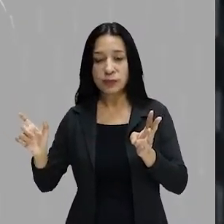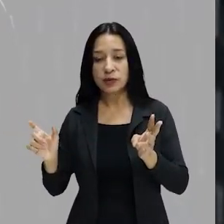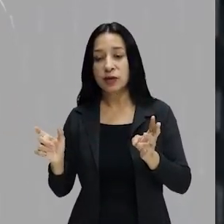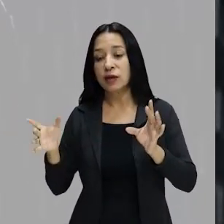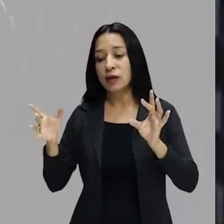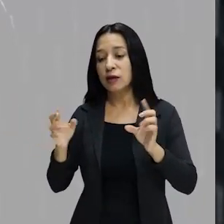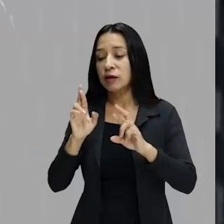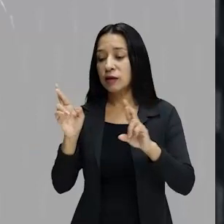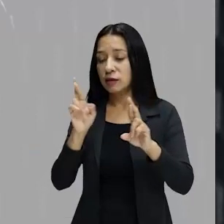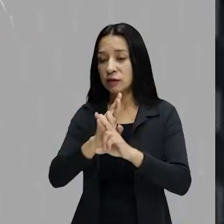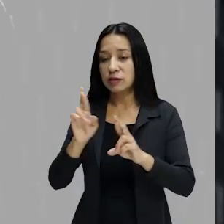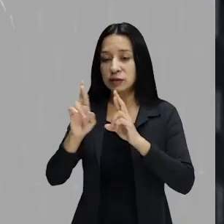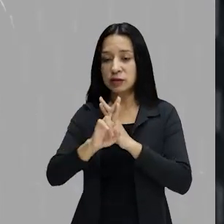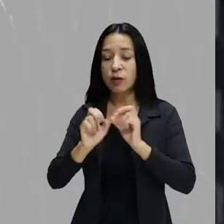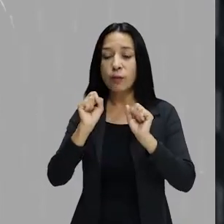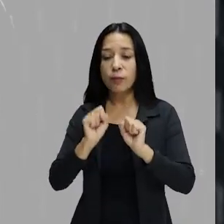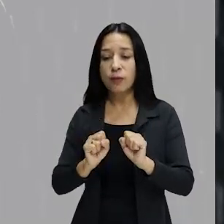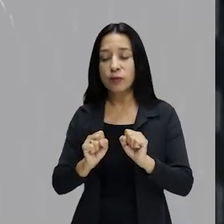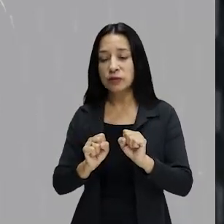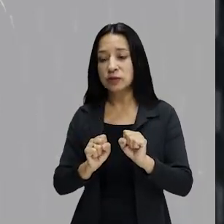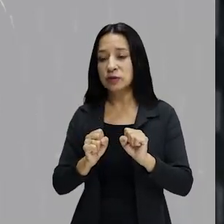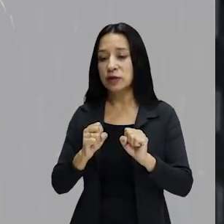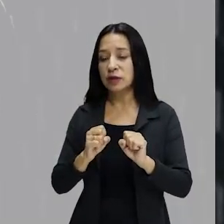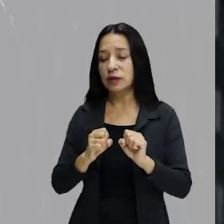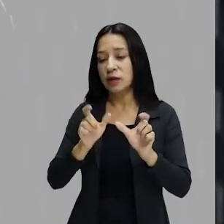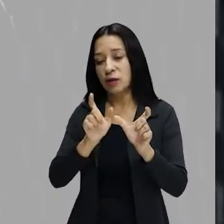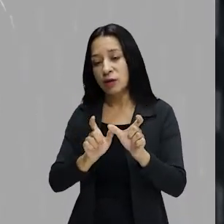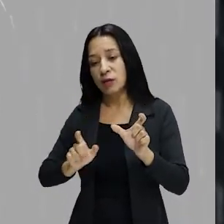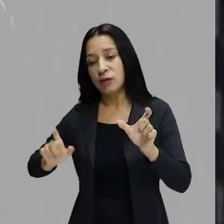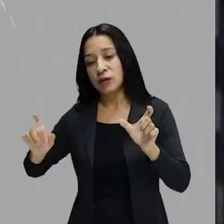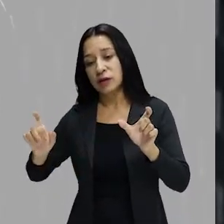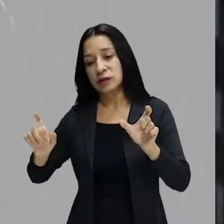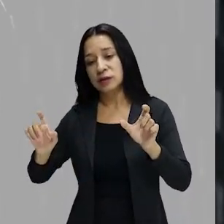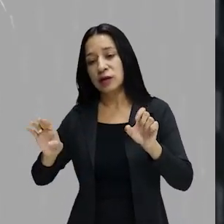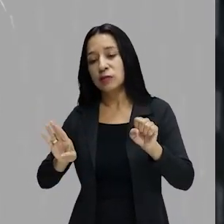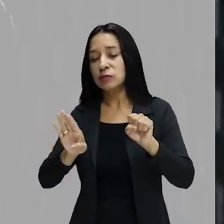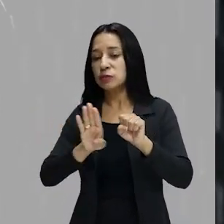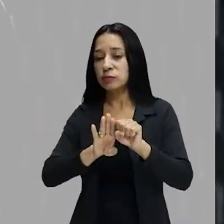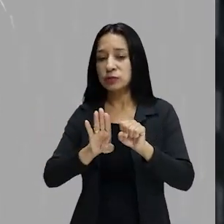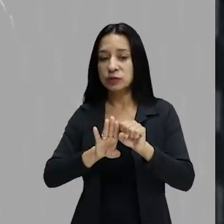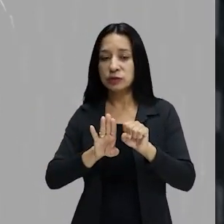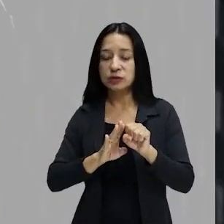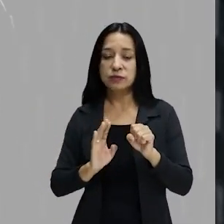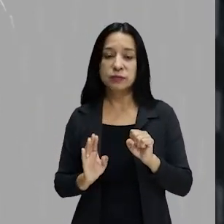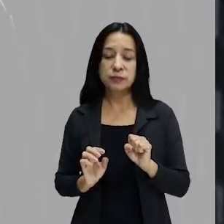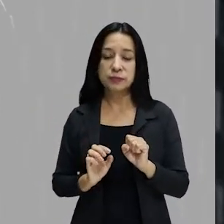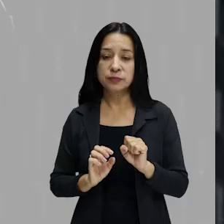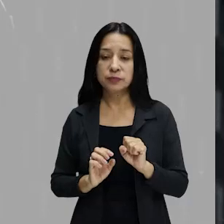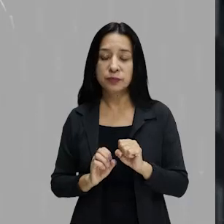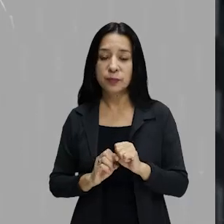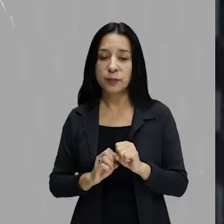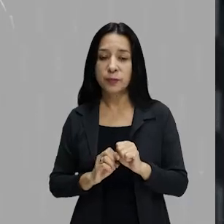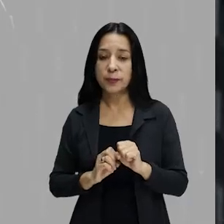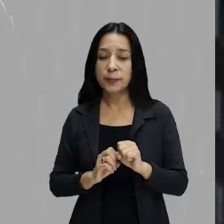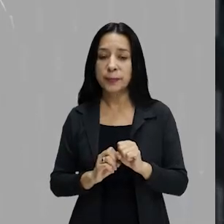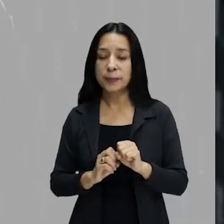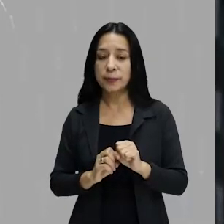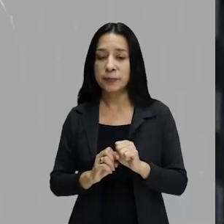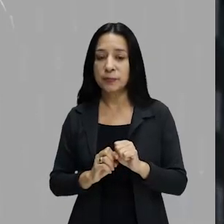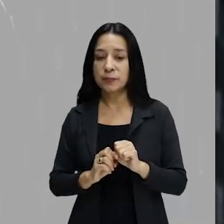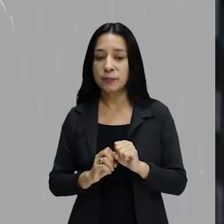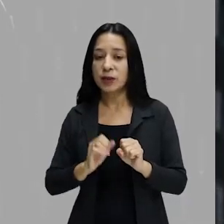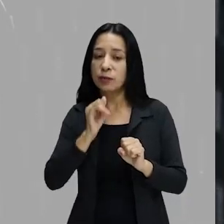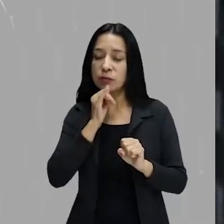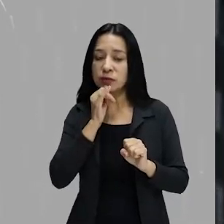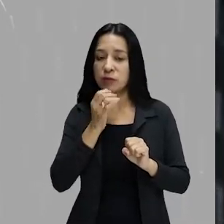com oração adverbial. Olha só. Quero muito. Quem? Eu, sujeito eu